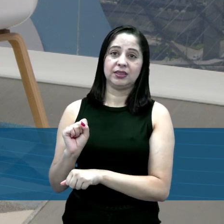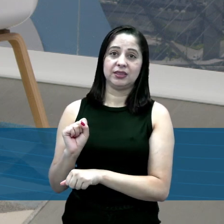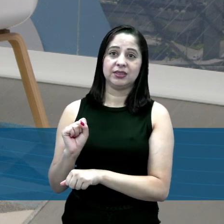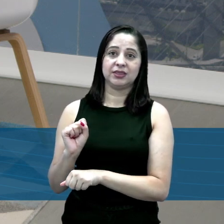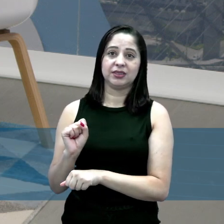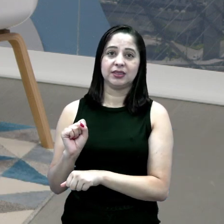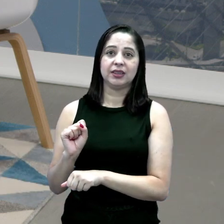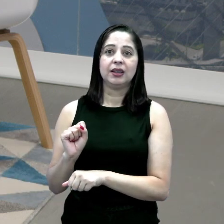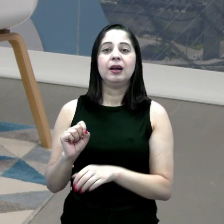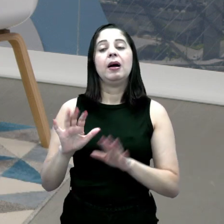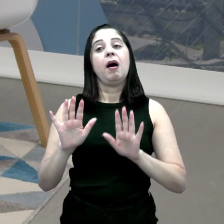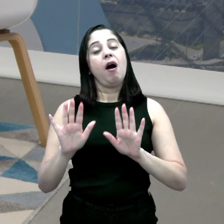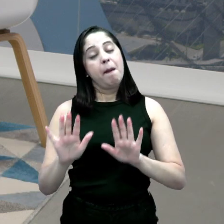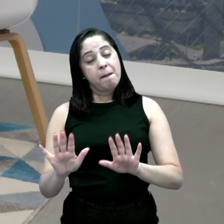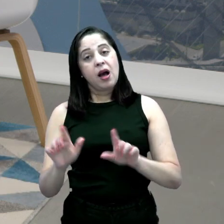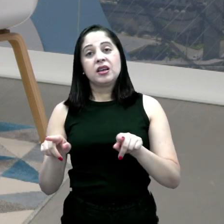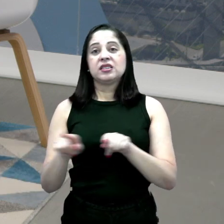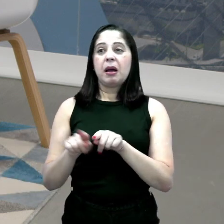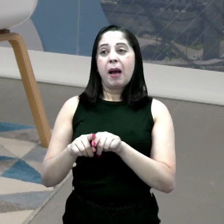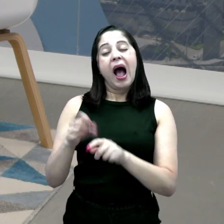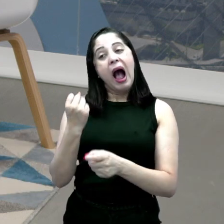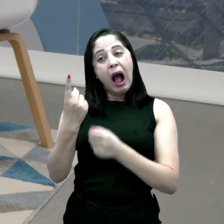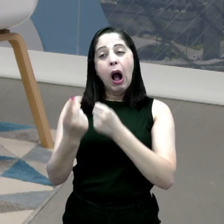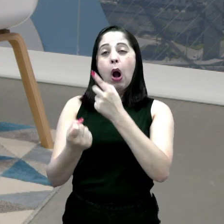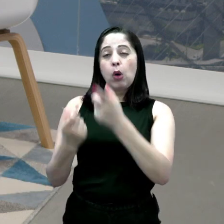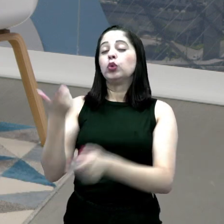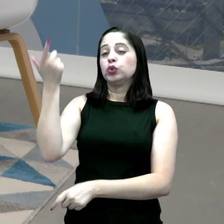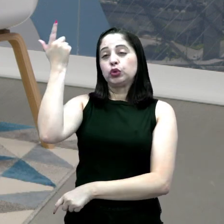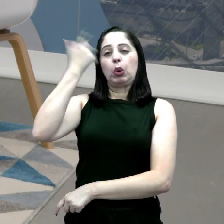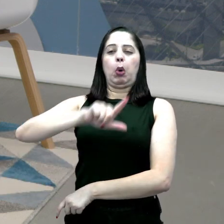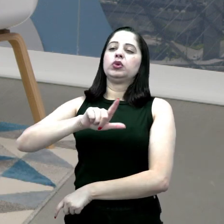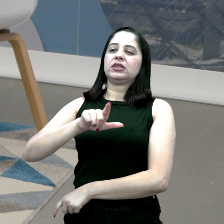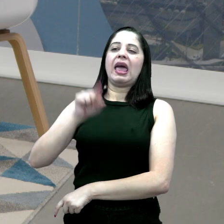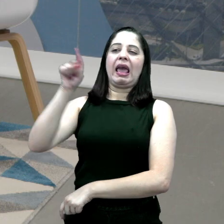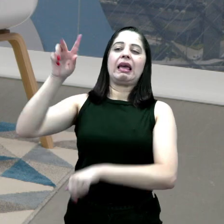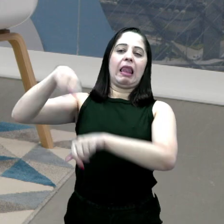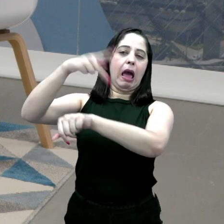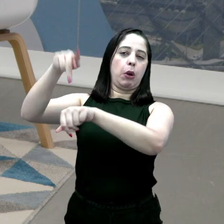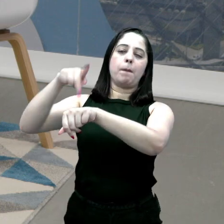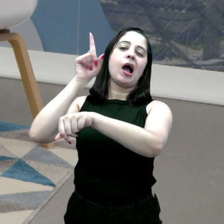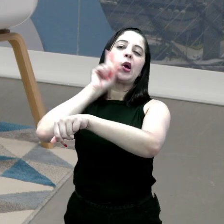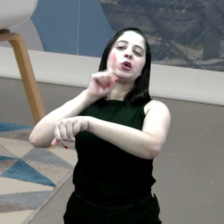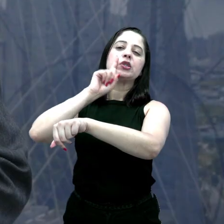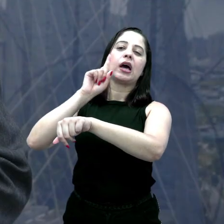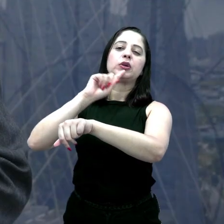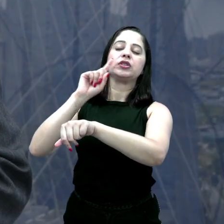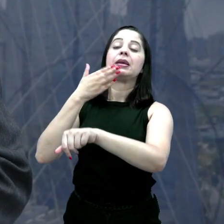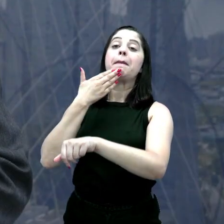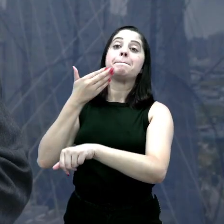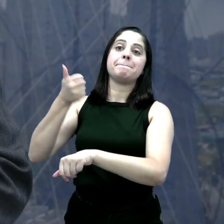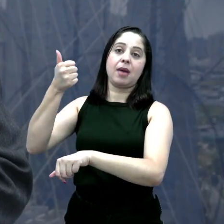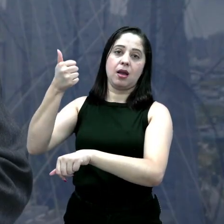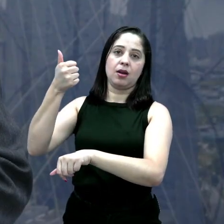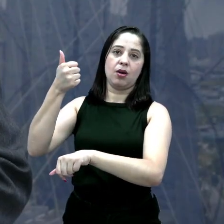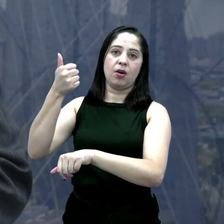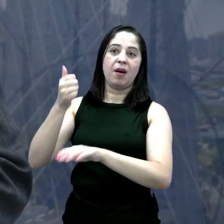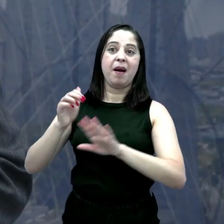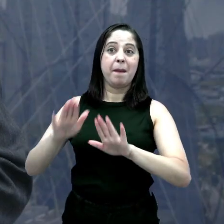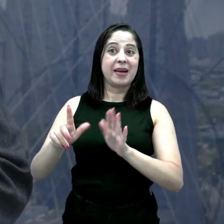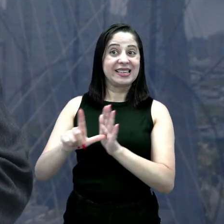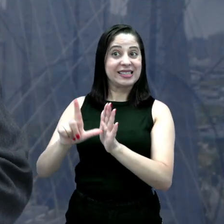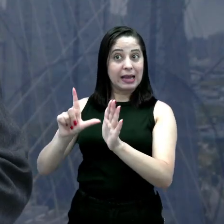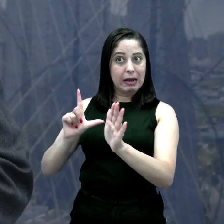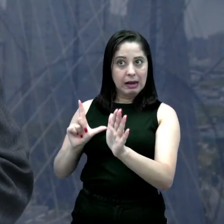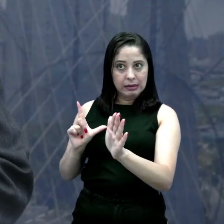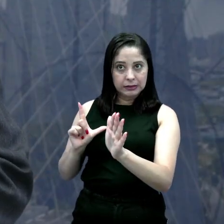para muitos. Outros tantos deram sucesso e viveram o sonho americano, o sonho europeu. Mas o deslocamento ele tem que ser estudado